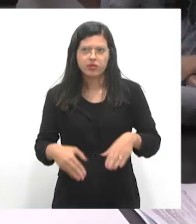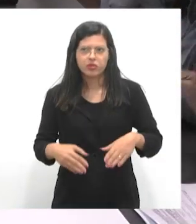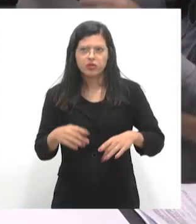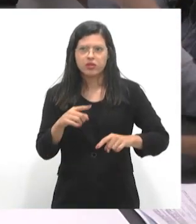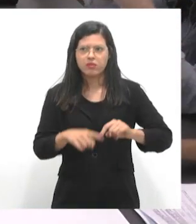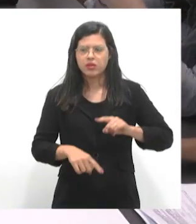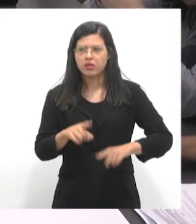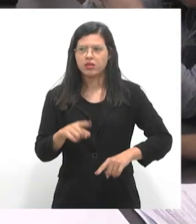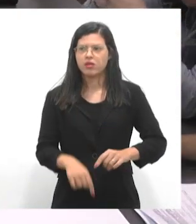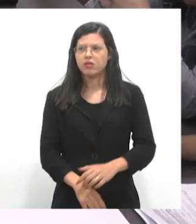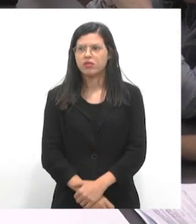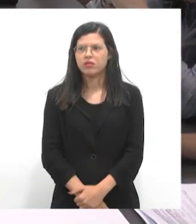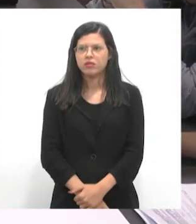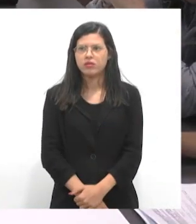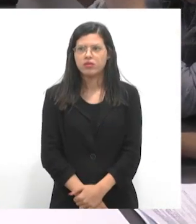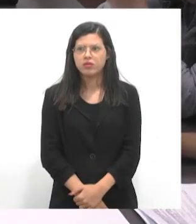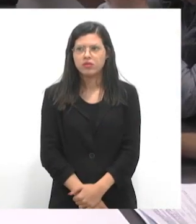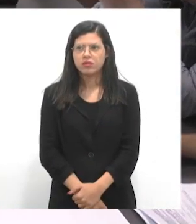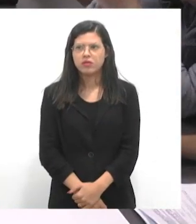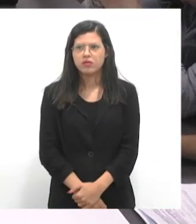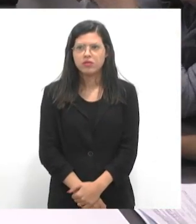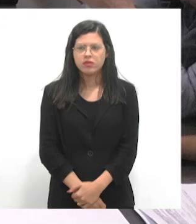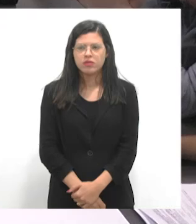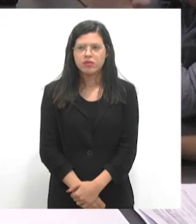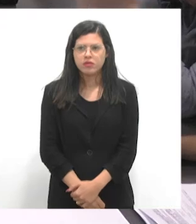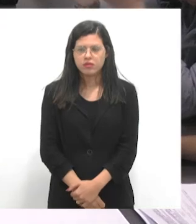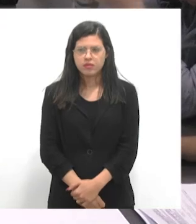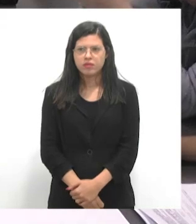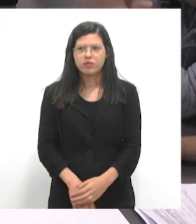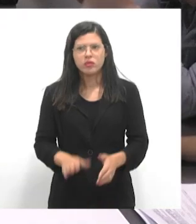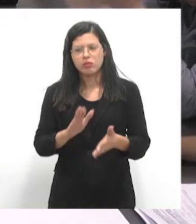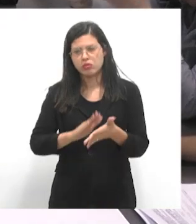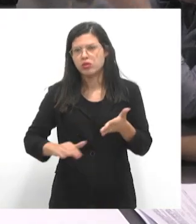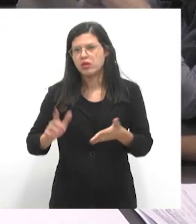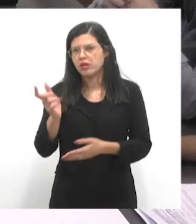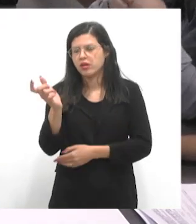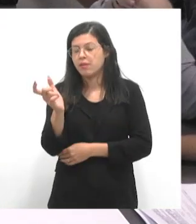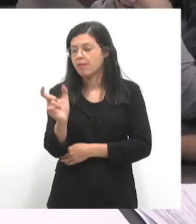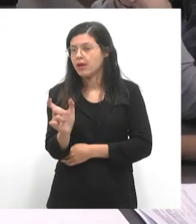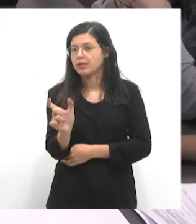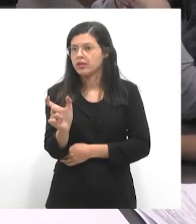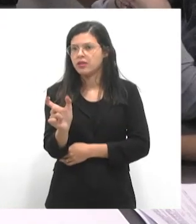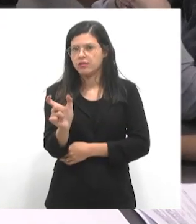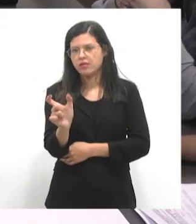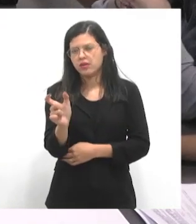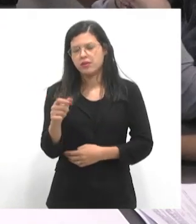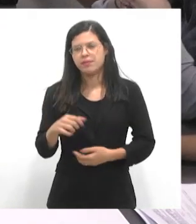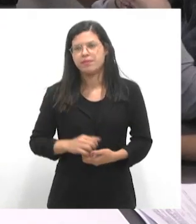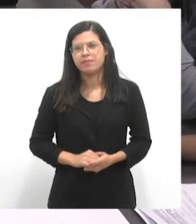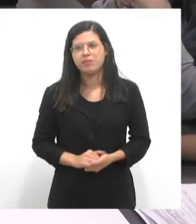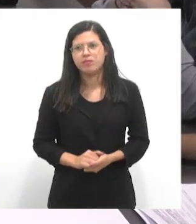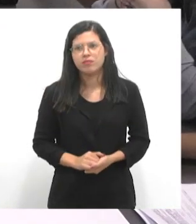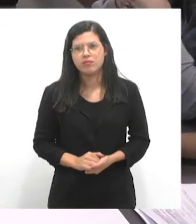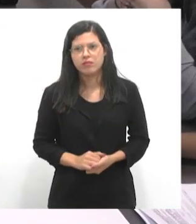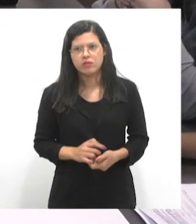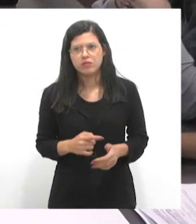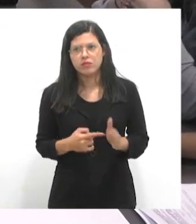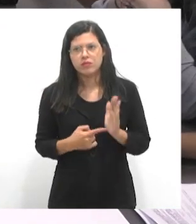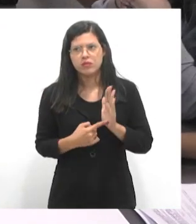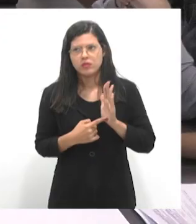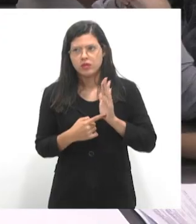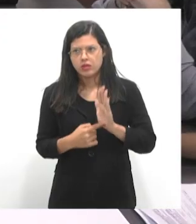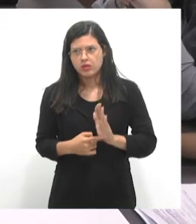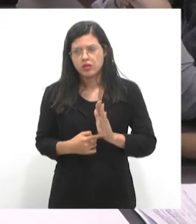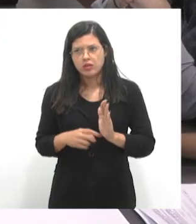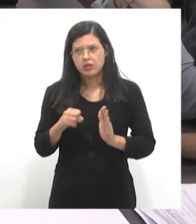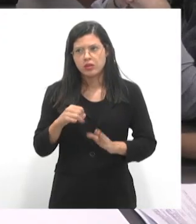É isso. Pode. Então, eu tiraria a palavra... Eu apresentaria, se a deputada